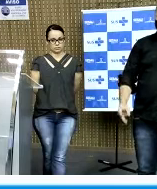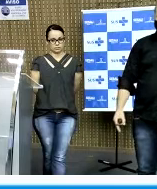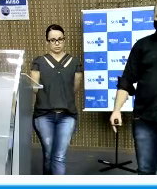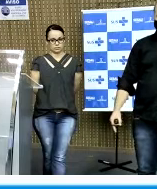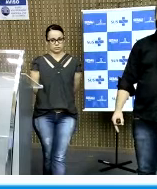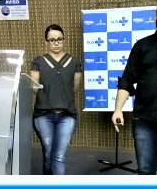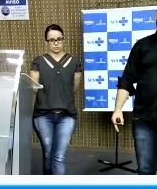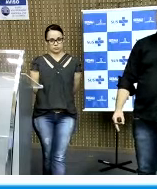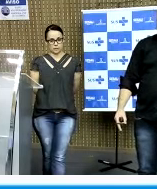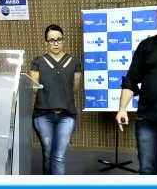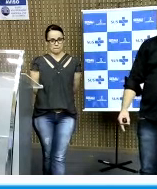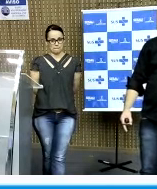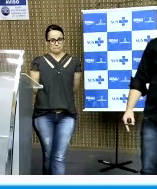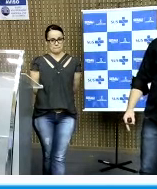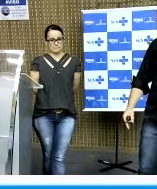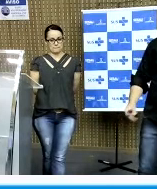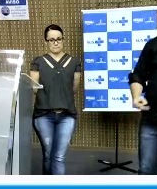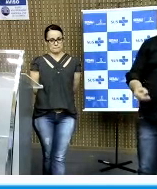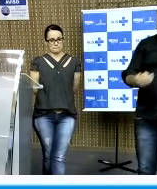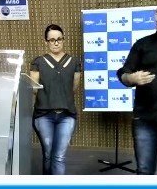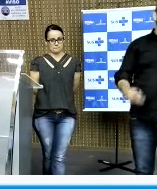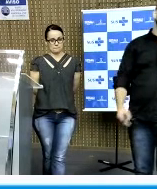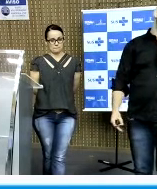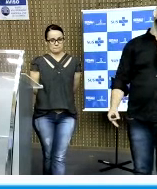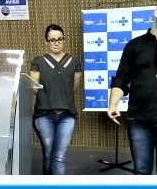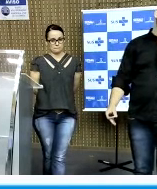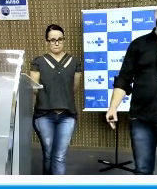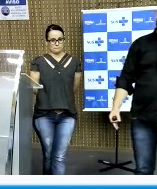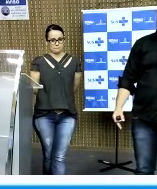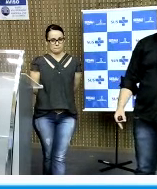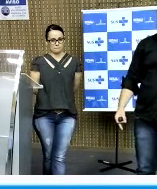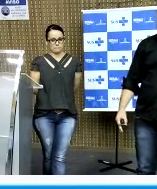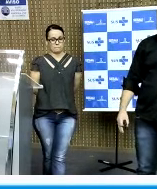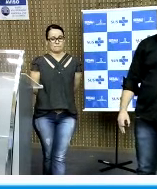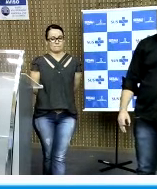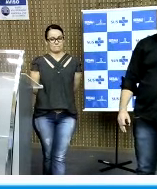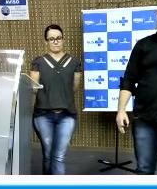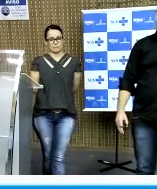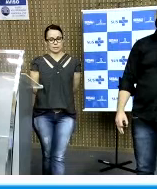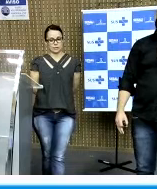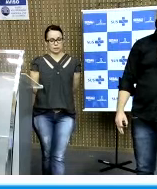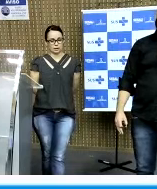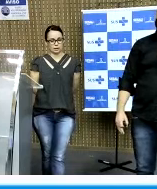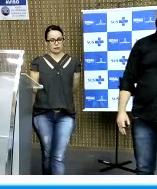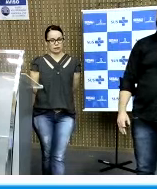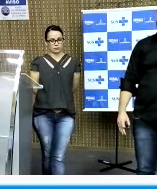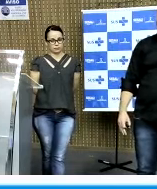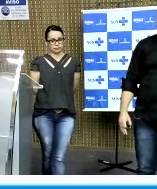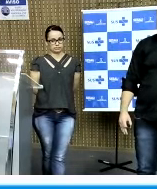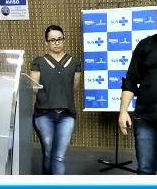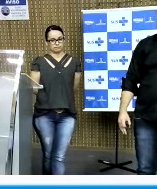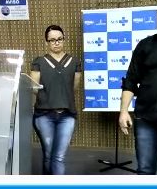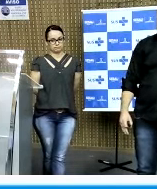A proporção de gestante com pré-natal iniciado com anteriormente a 12 semanas, nós estamos com 65% em